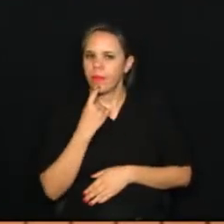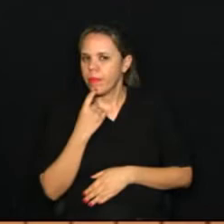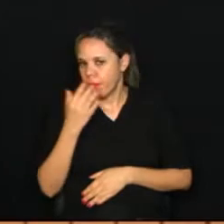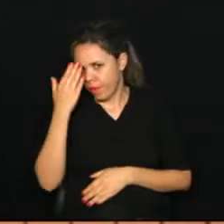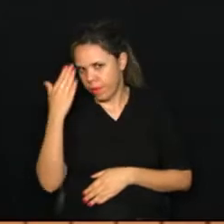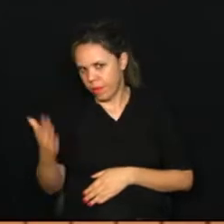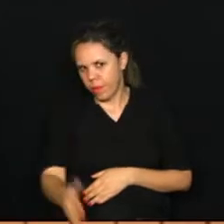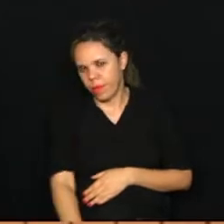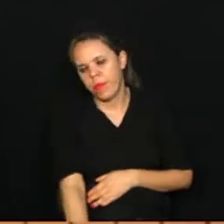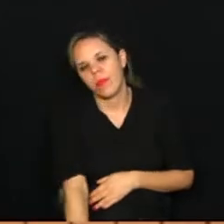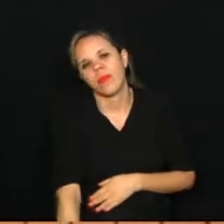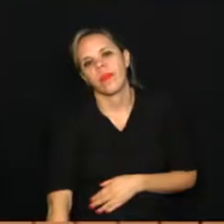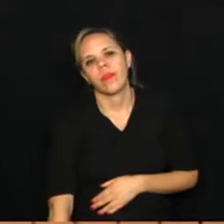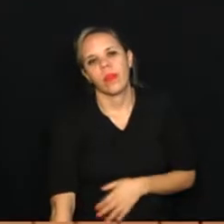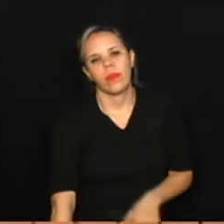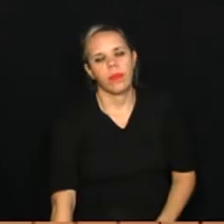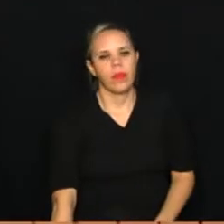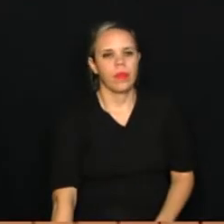Muito obrigado.